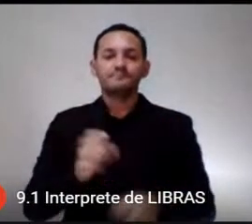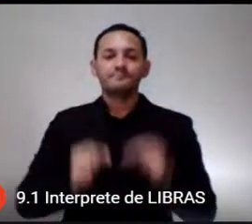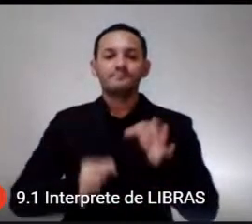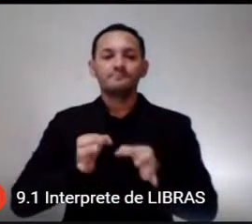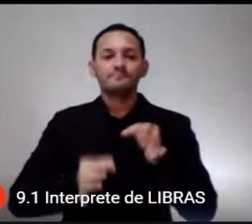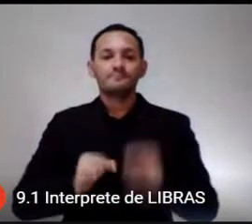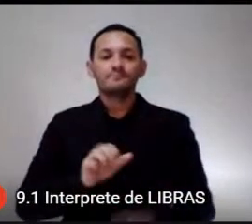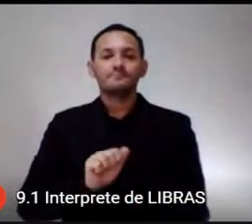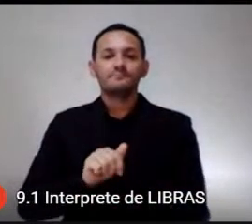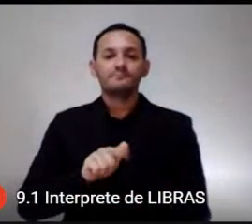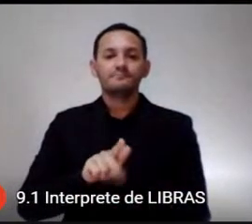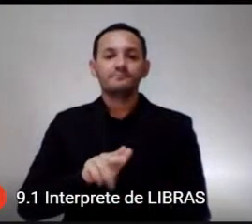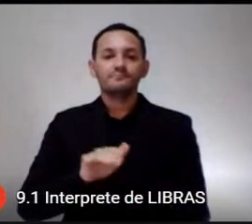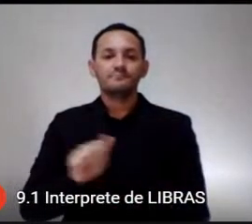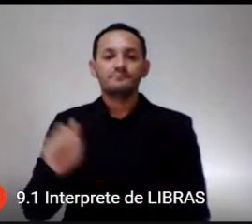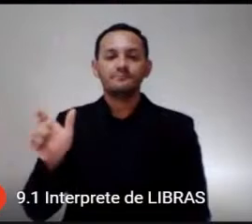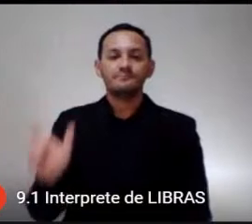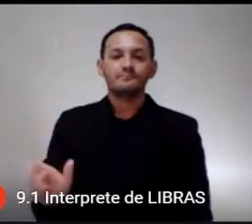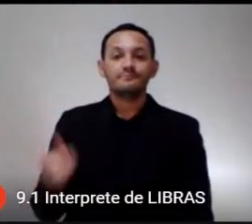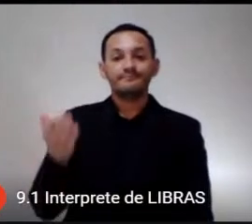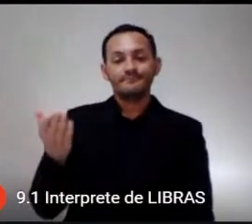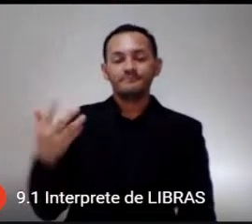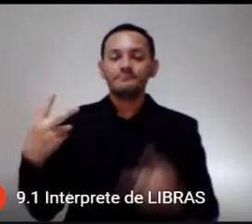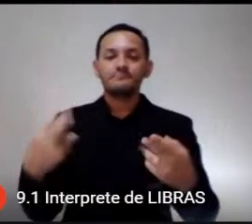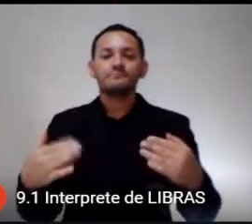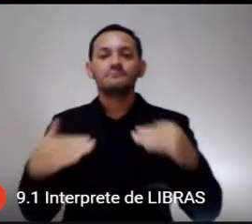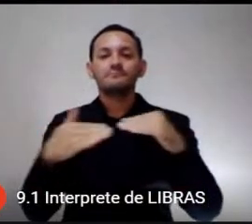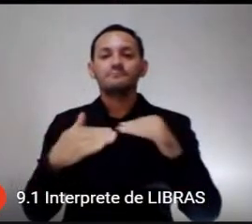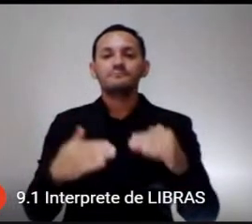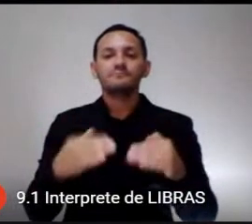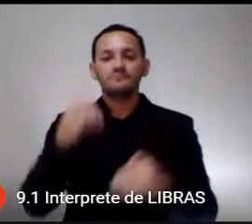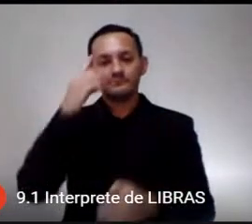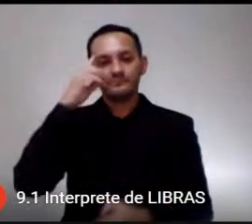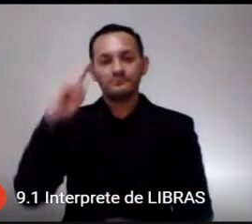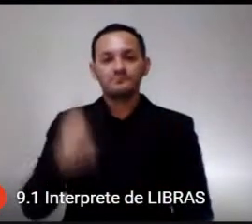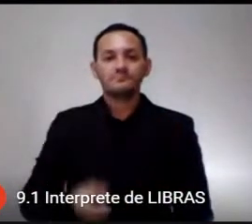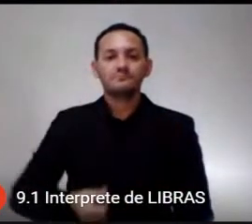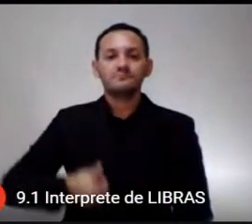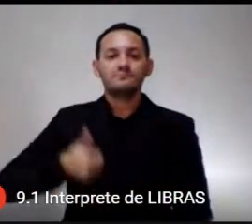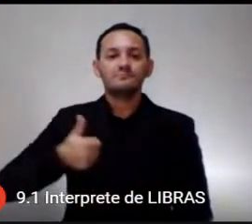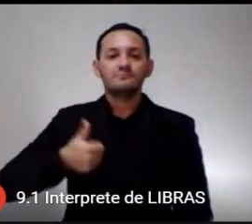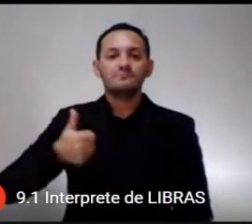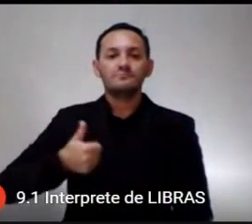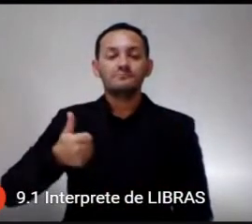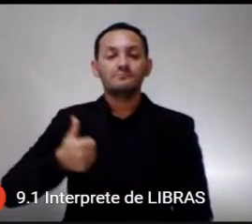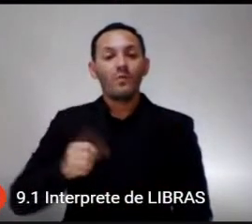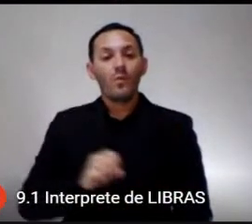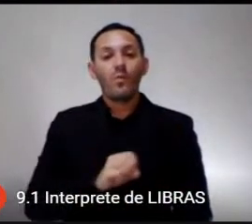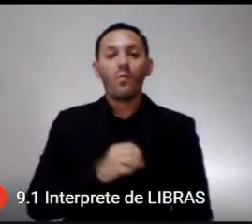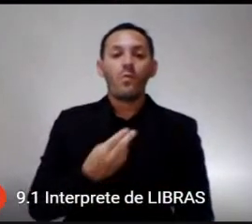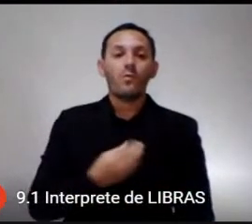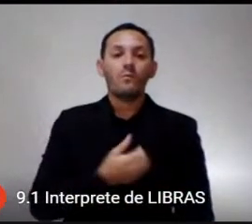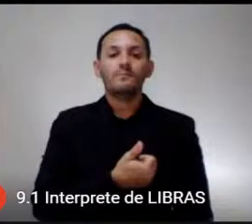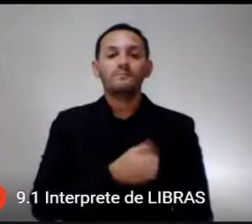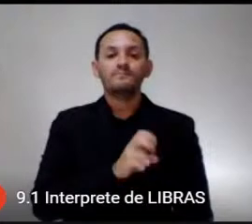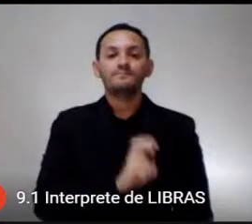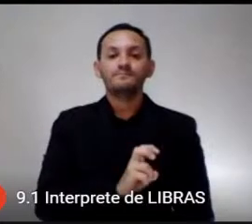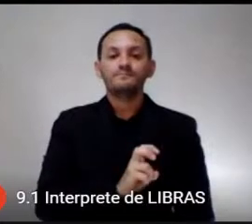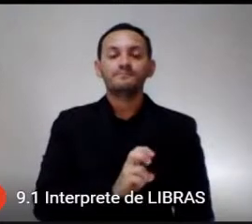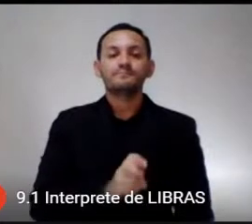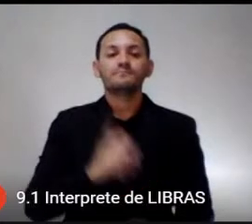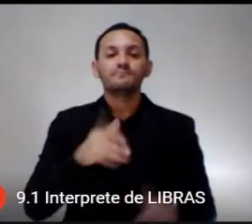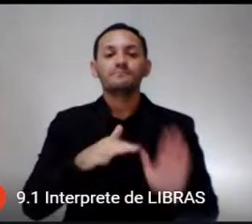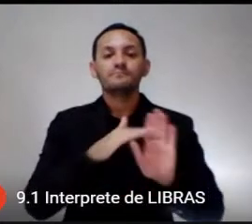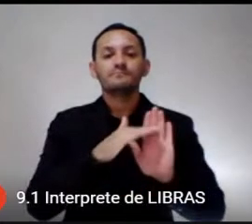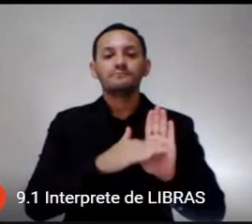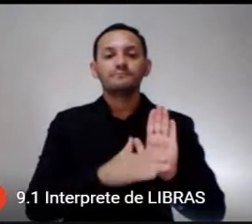datas mencionadas, que é no dia 1º, a parte do dia 1º ou no dia 15, que é quando as listas ficam, a